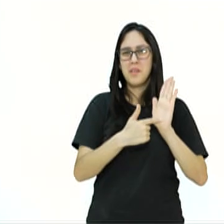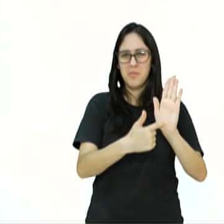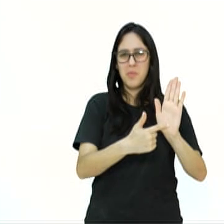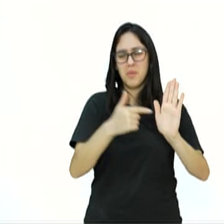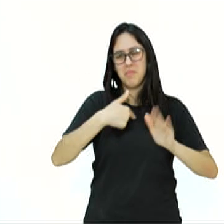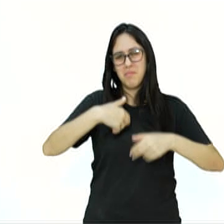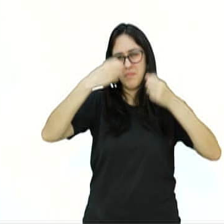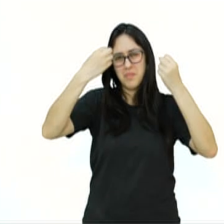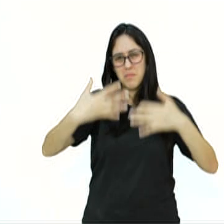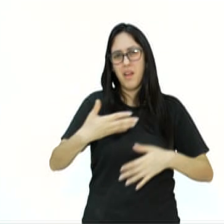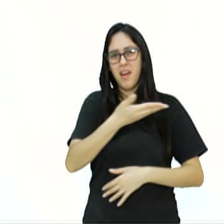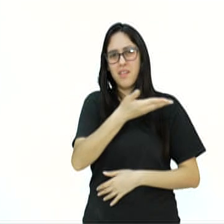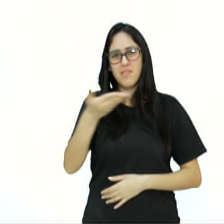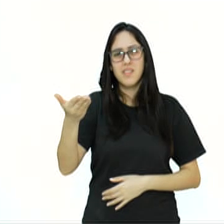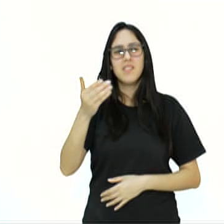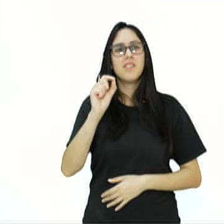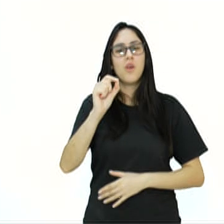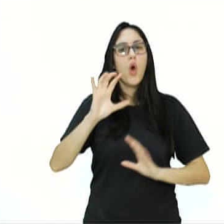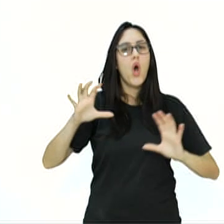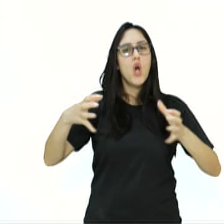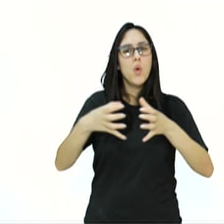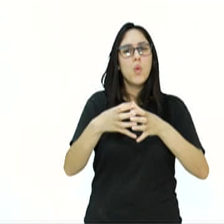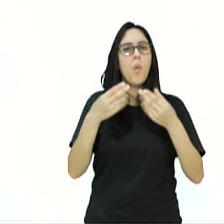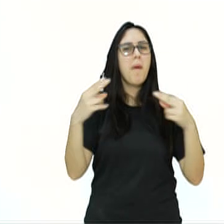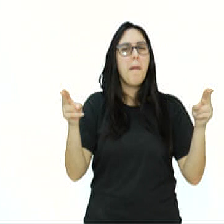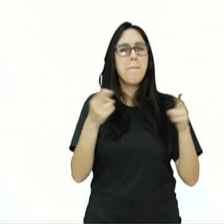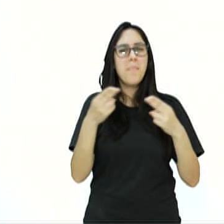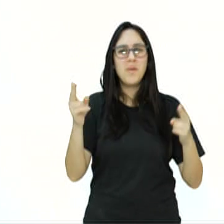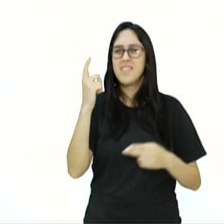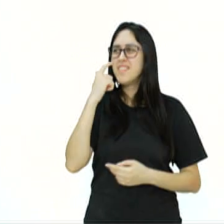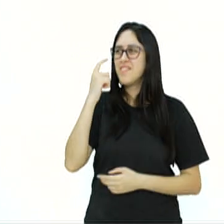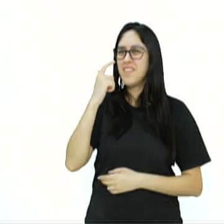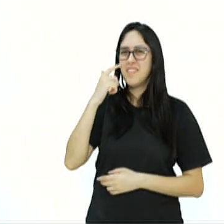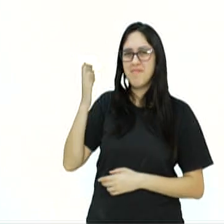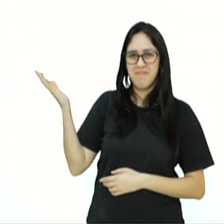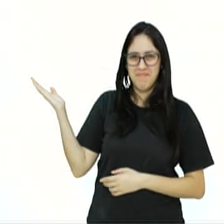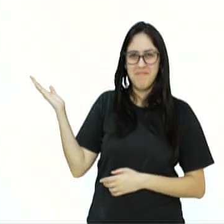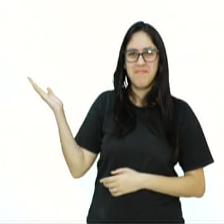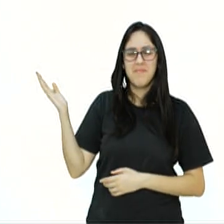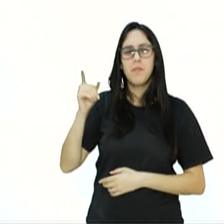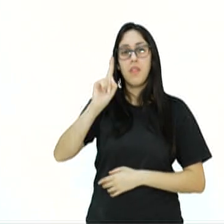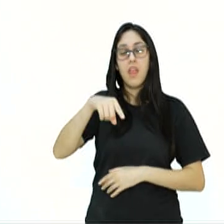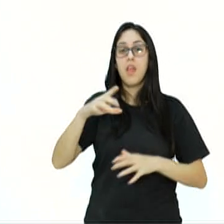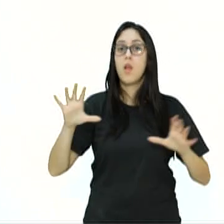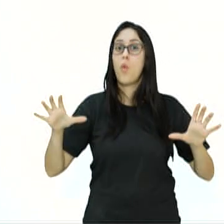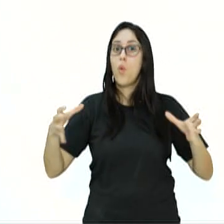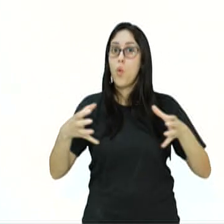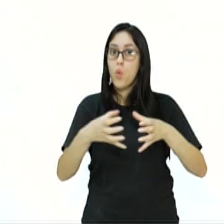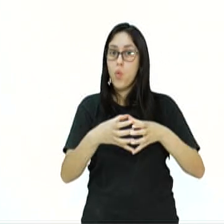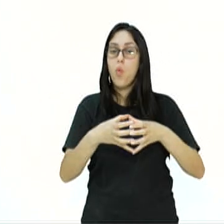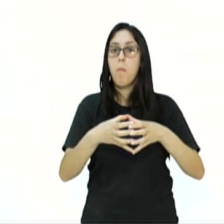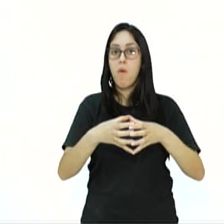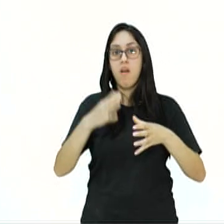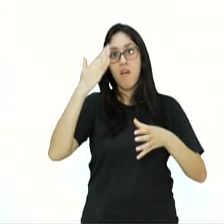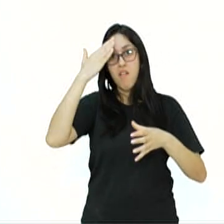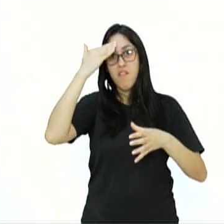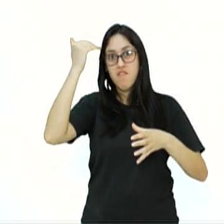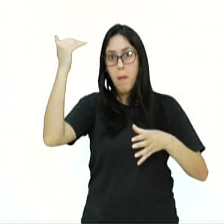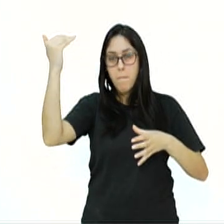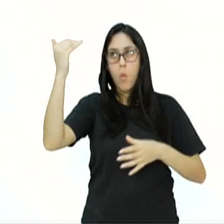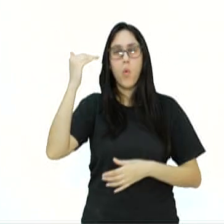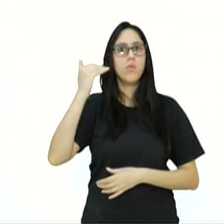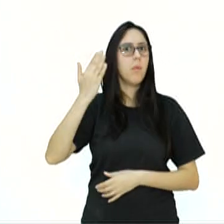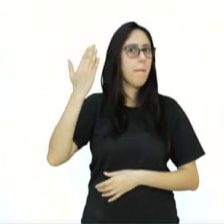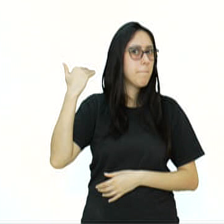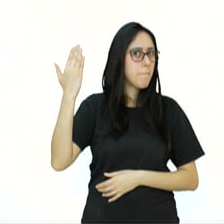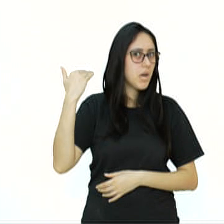está conversando aqui, o Grandmaster Flash and the Furious Five, que era um grupo de rapper que ficou bem famoso